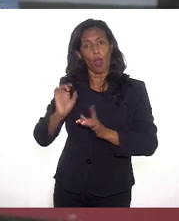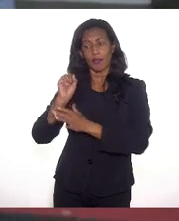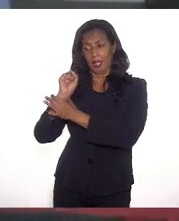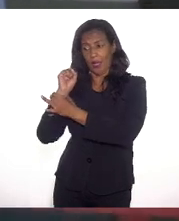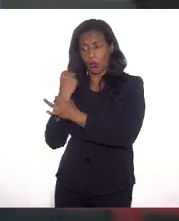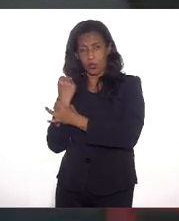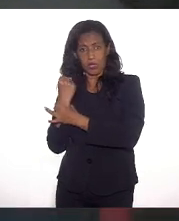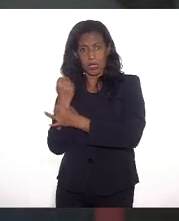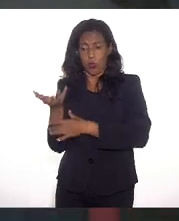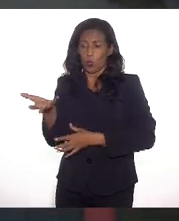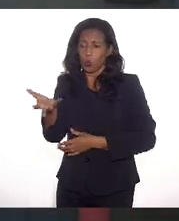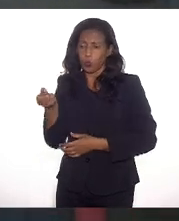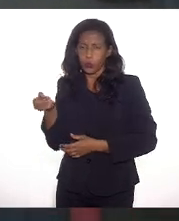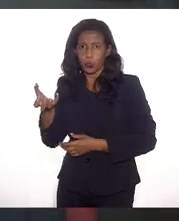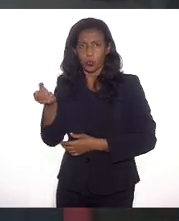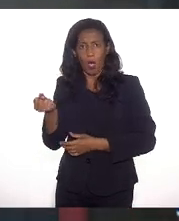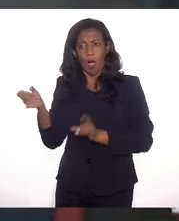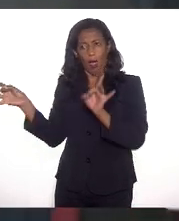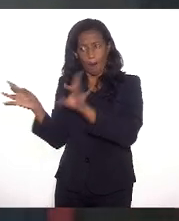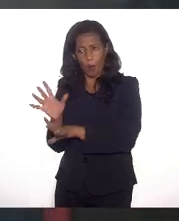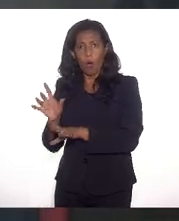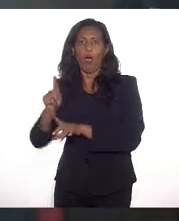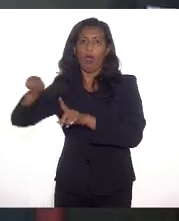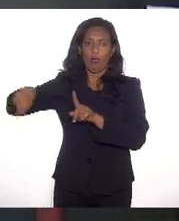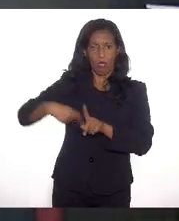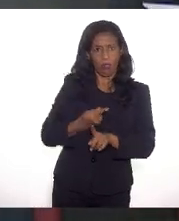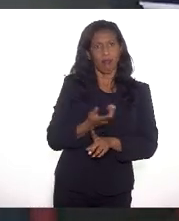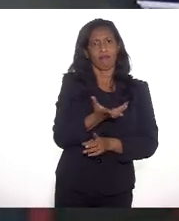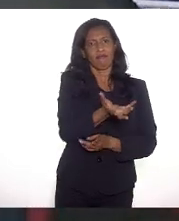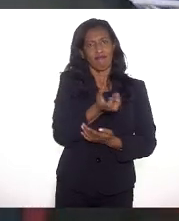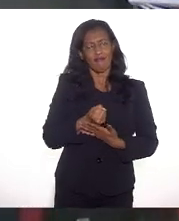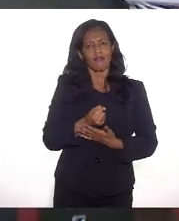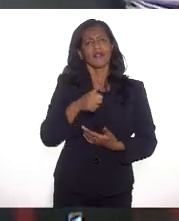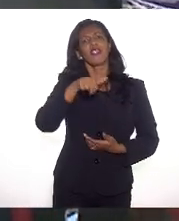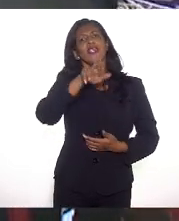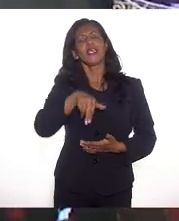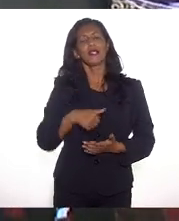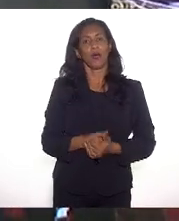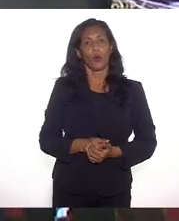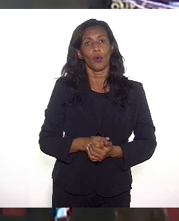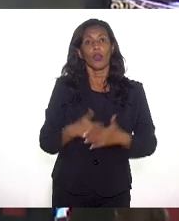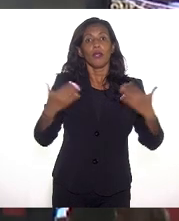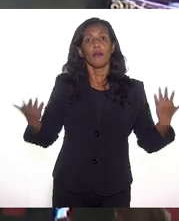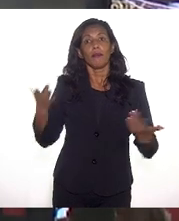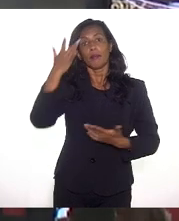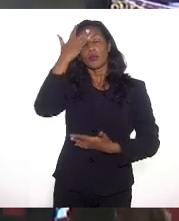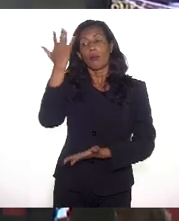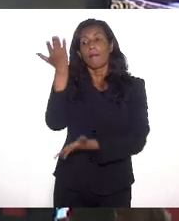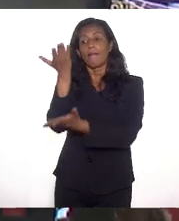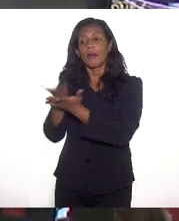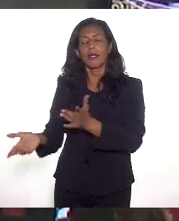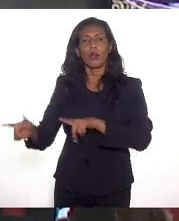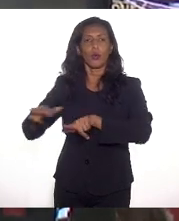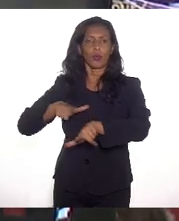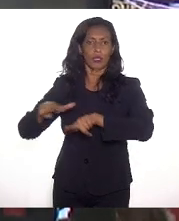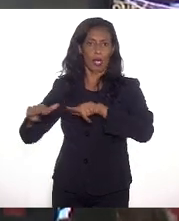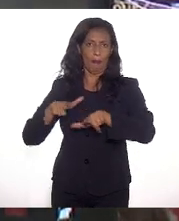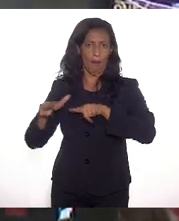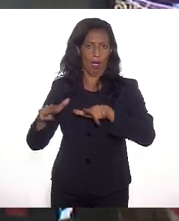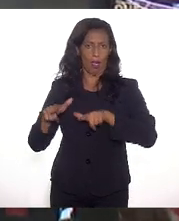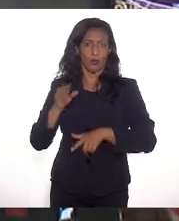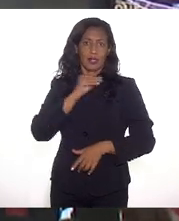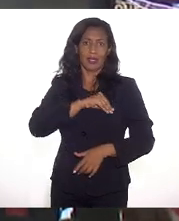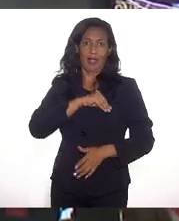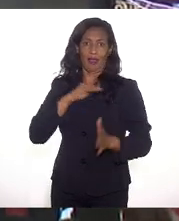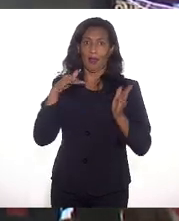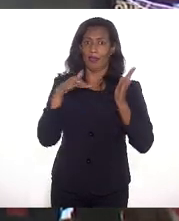recebendo o seguro-desemprego. E quem são esses? Quem perdeu o emprego formal com salário de até